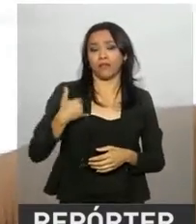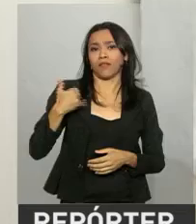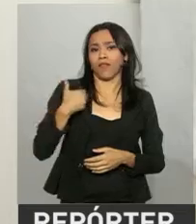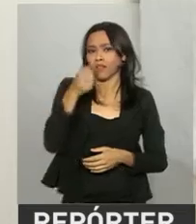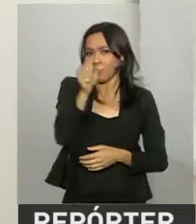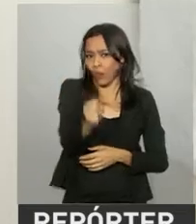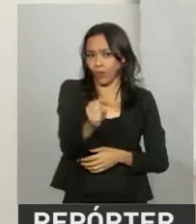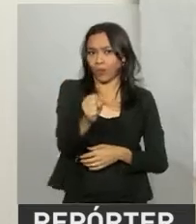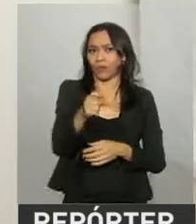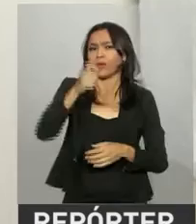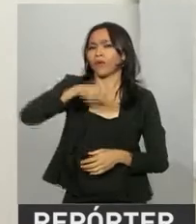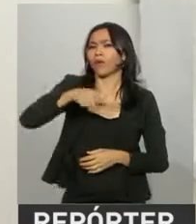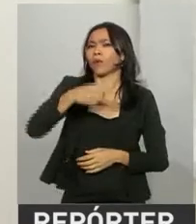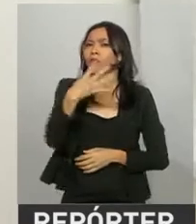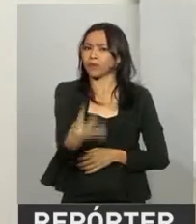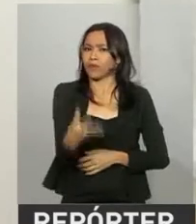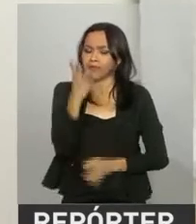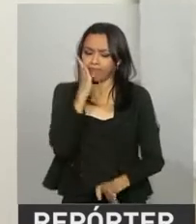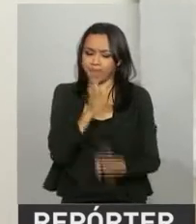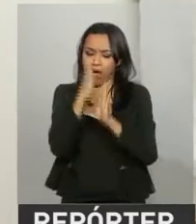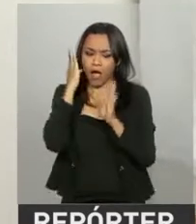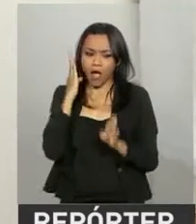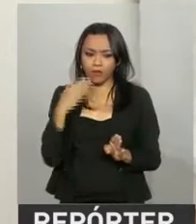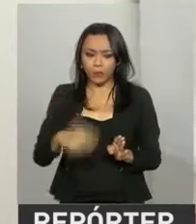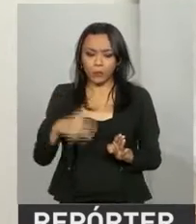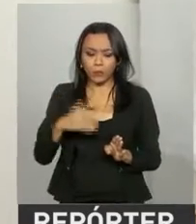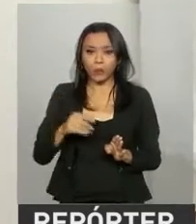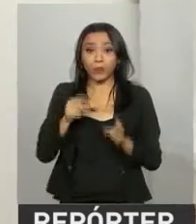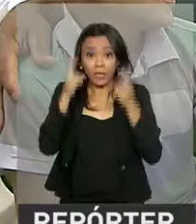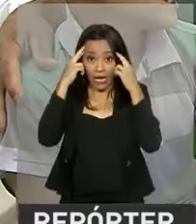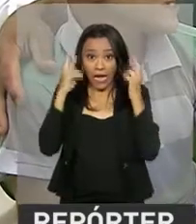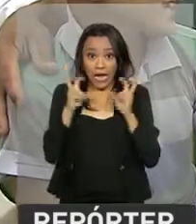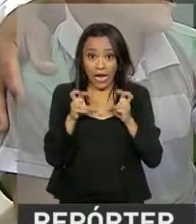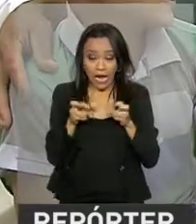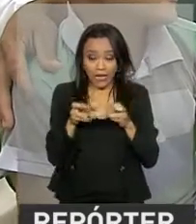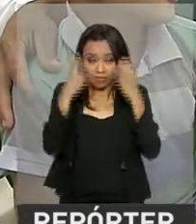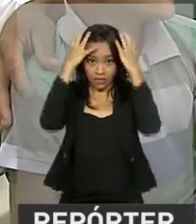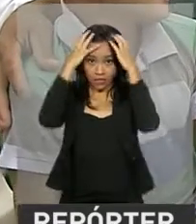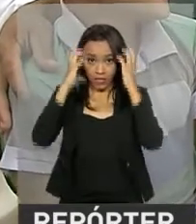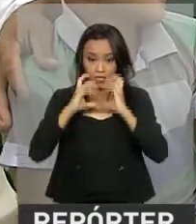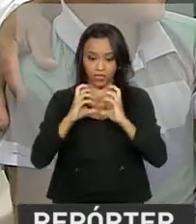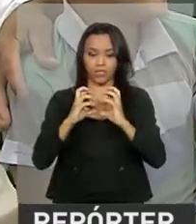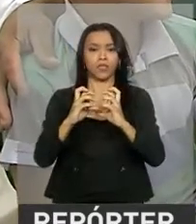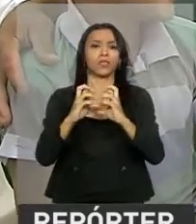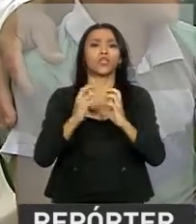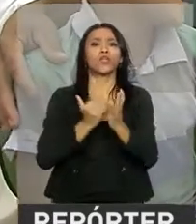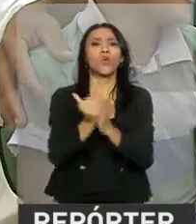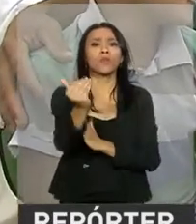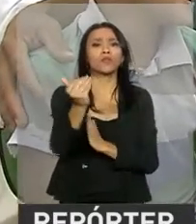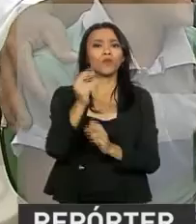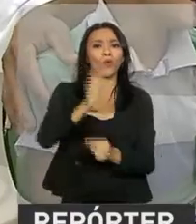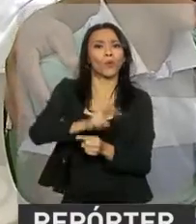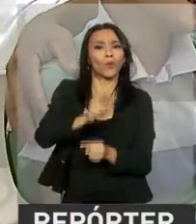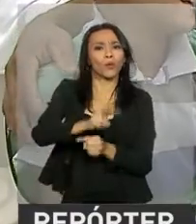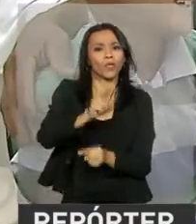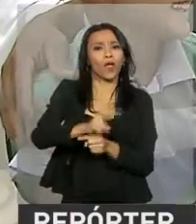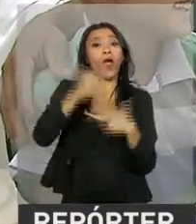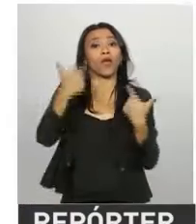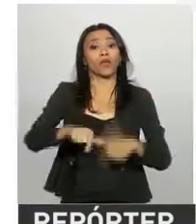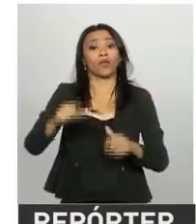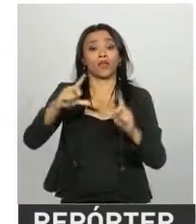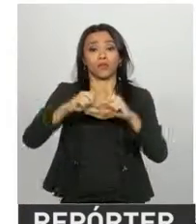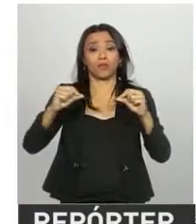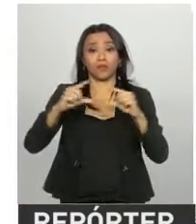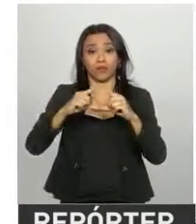anos há quatro meses foi diagnosticado com câncer no cérebro iniciou tratamento no hospital universitário de brasília